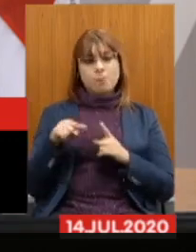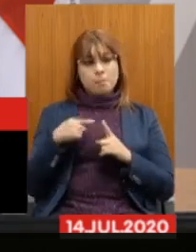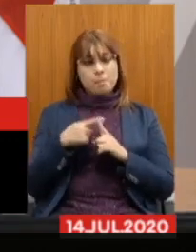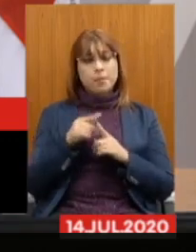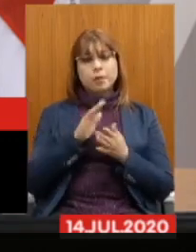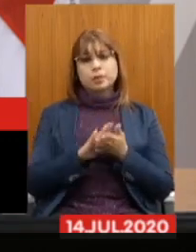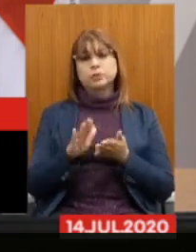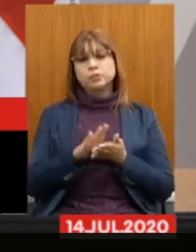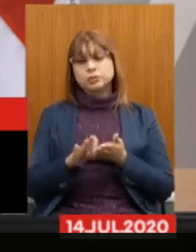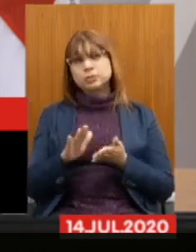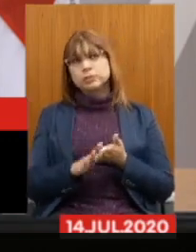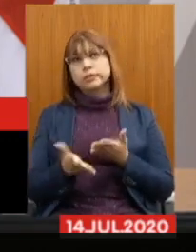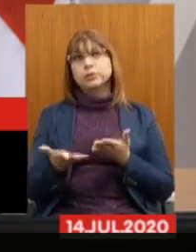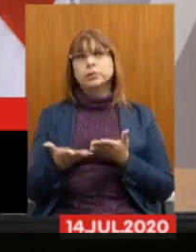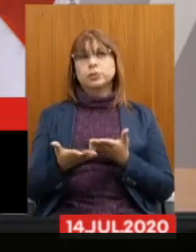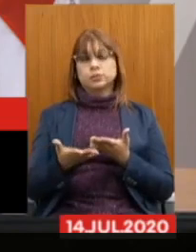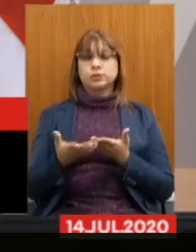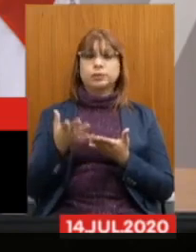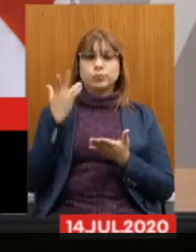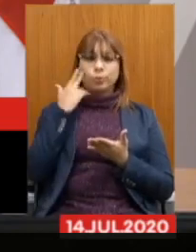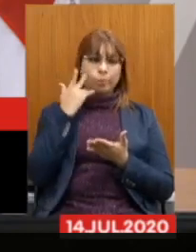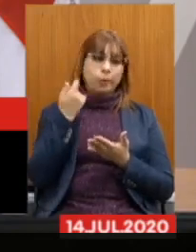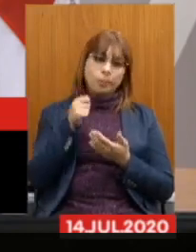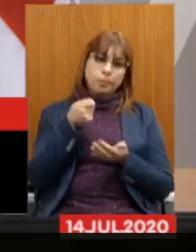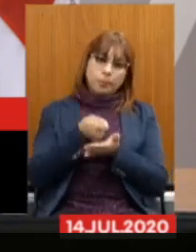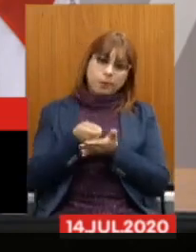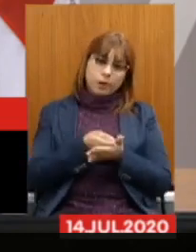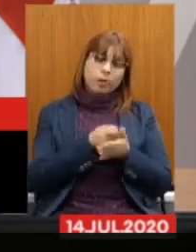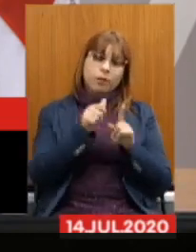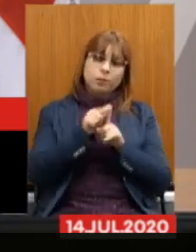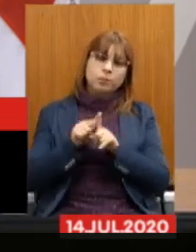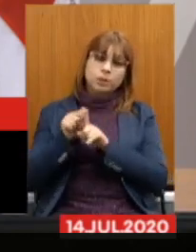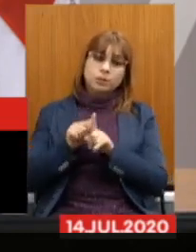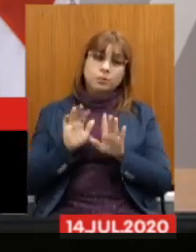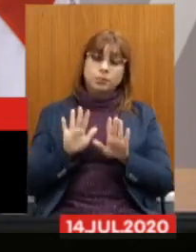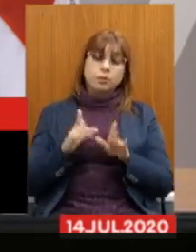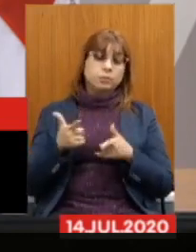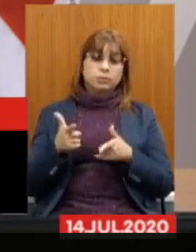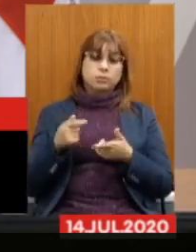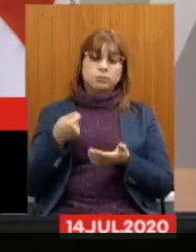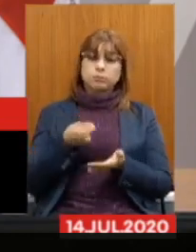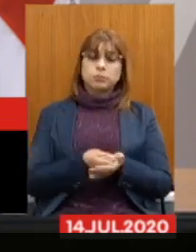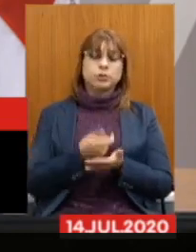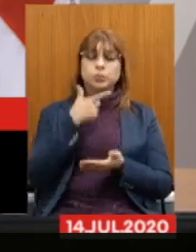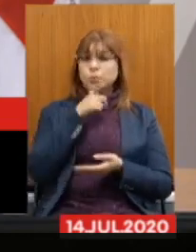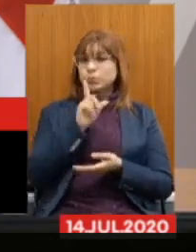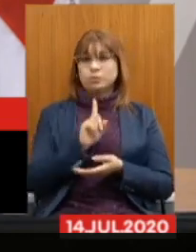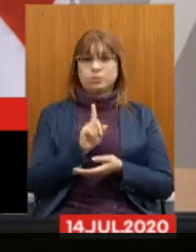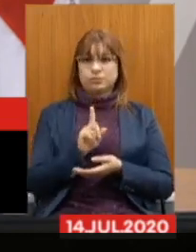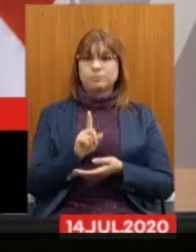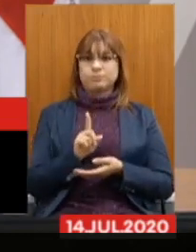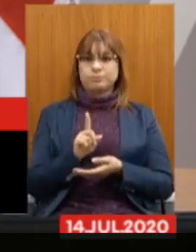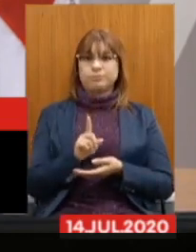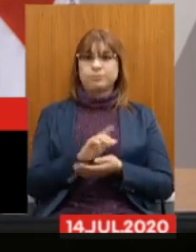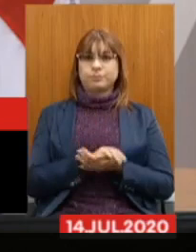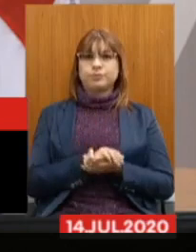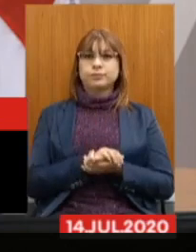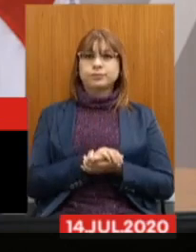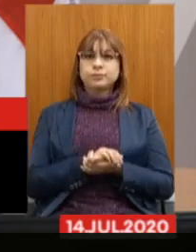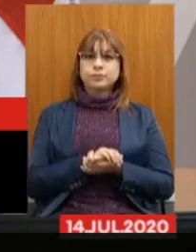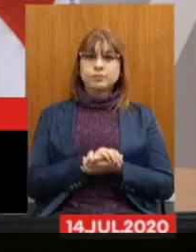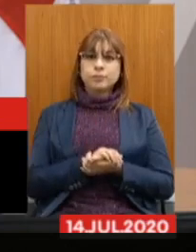despesas fixas que não vão ter, que não tem condição de pagar. E